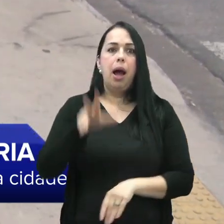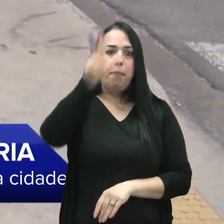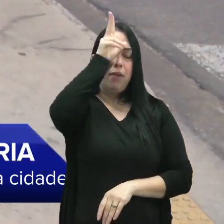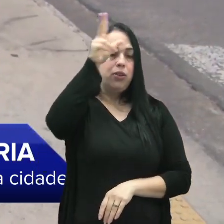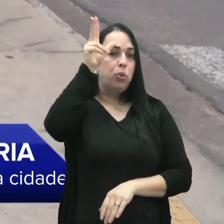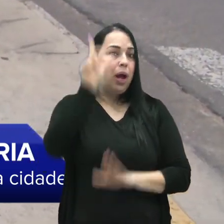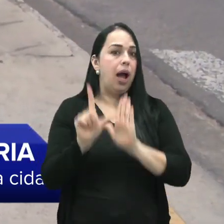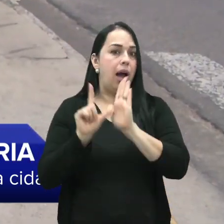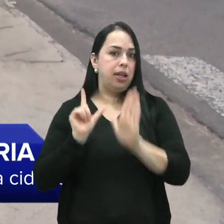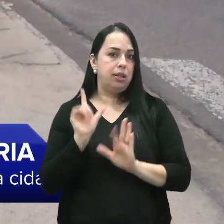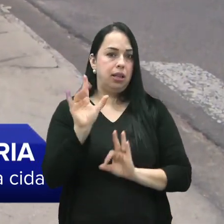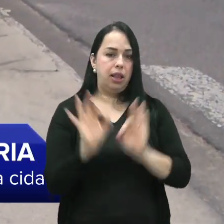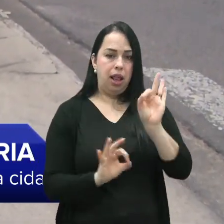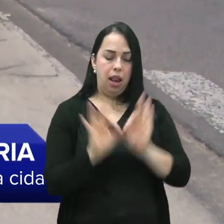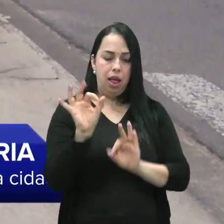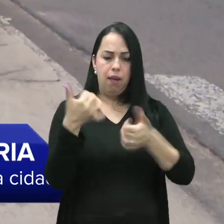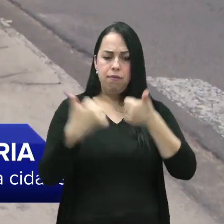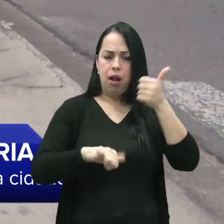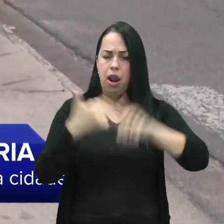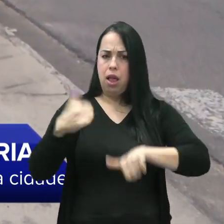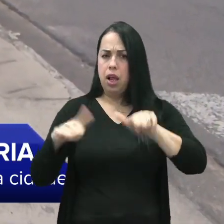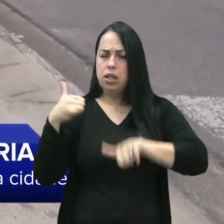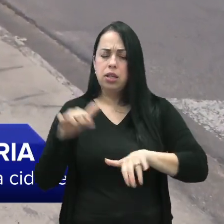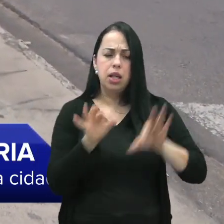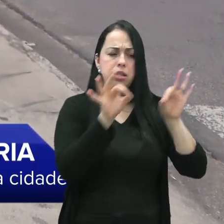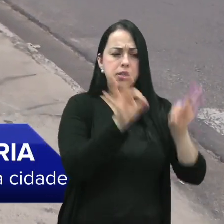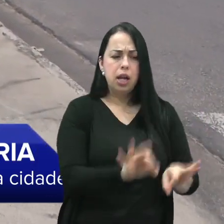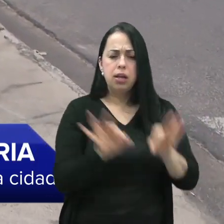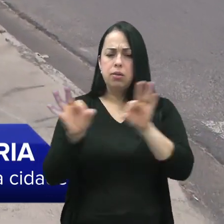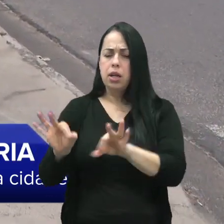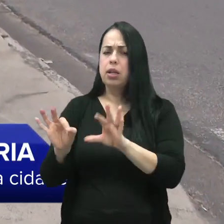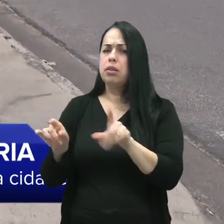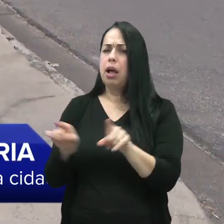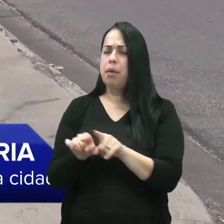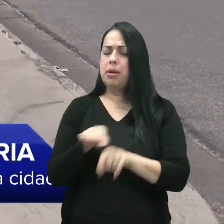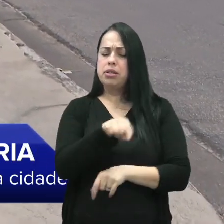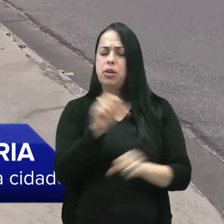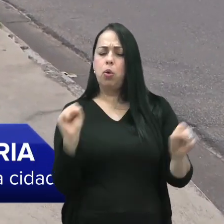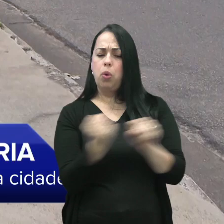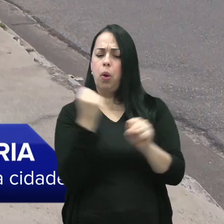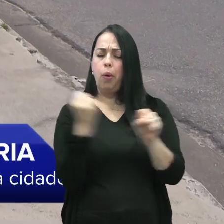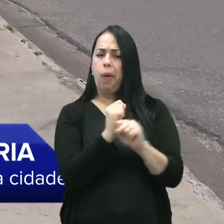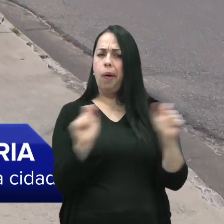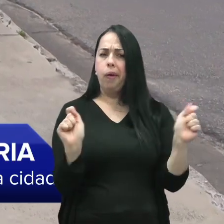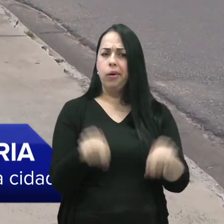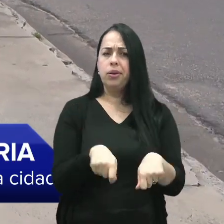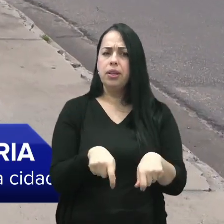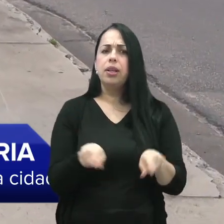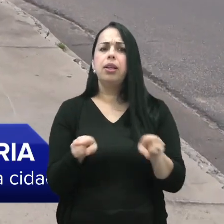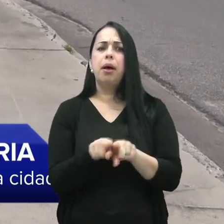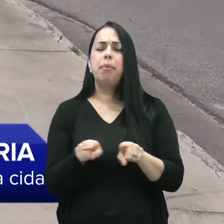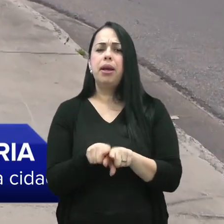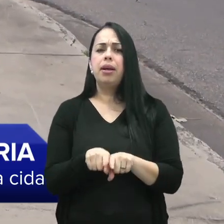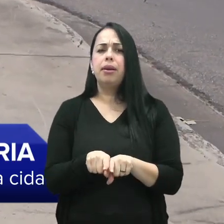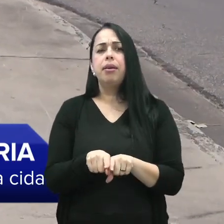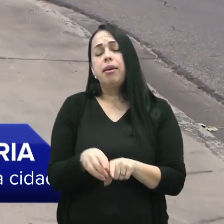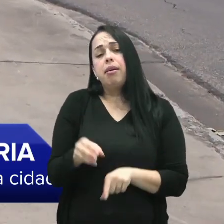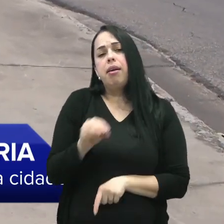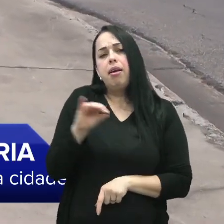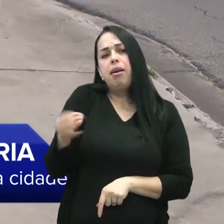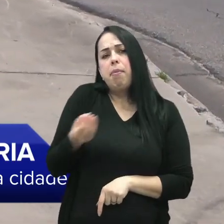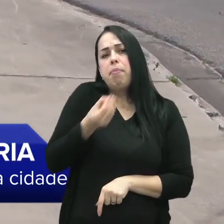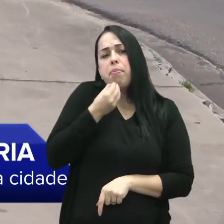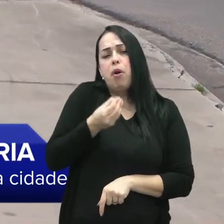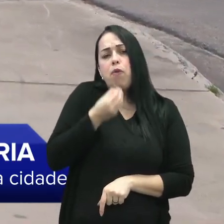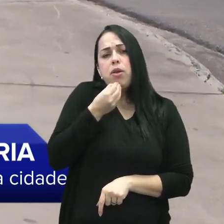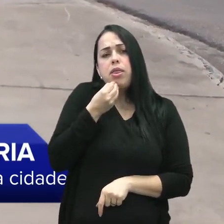tem que analisar a demanda, analisar aonde tem espaço, analisar as oportunidades de construção e se aproveitar dessa dinâmica